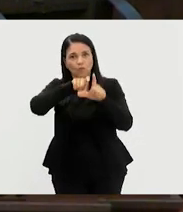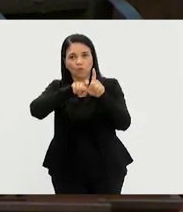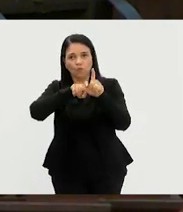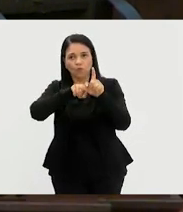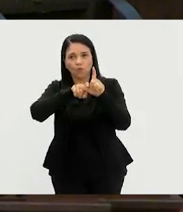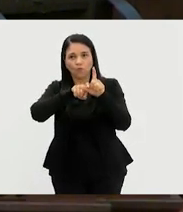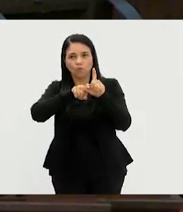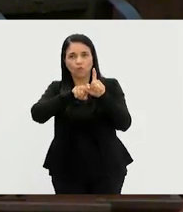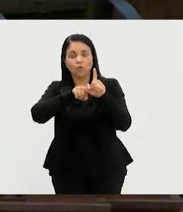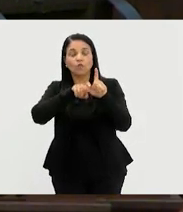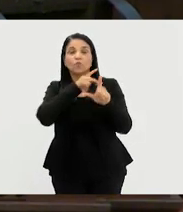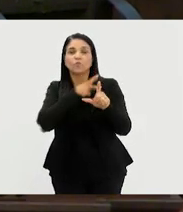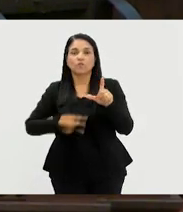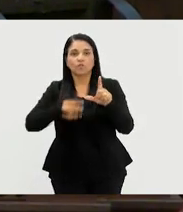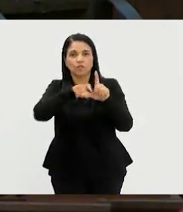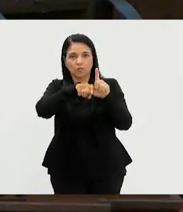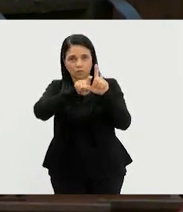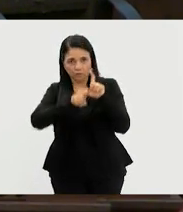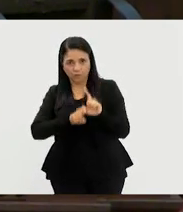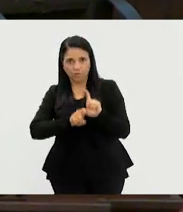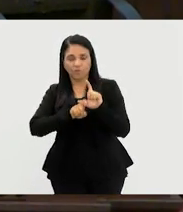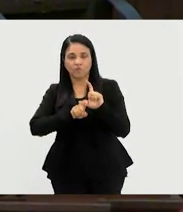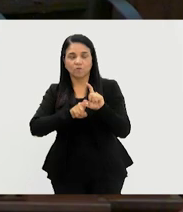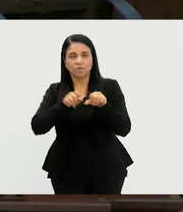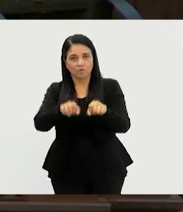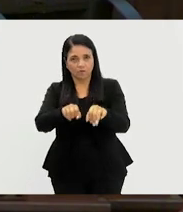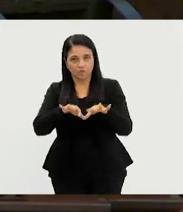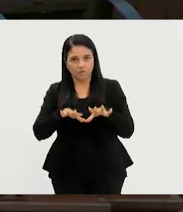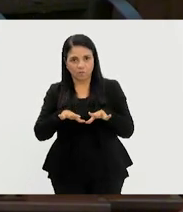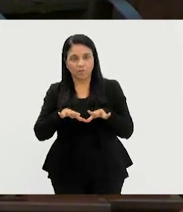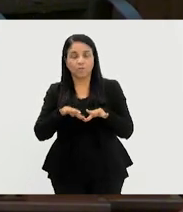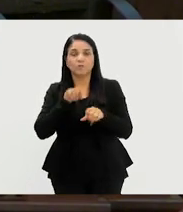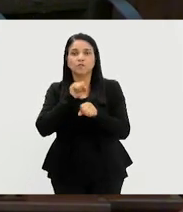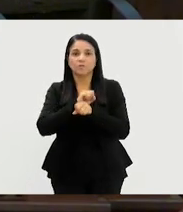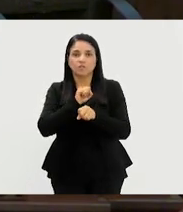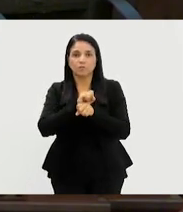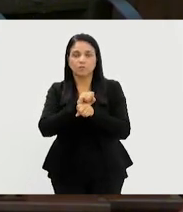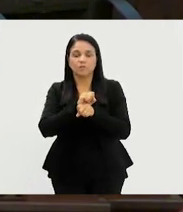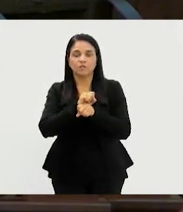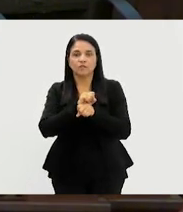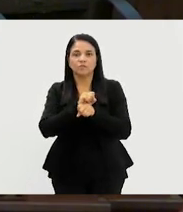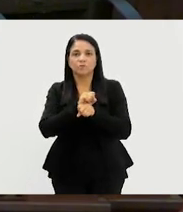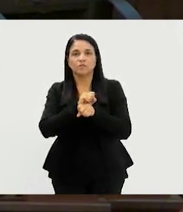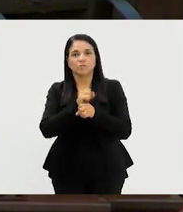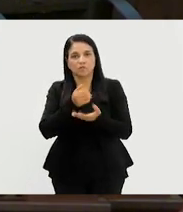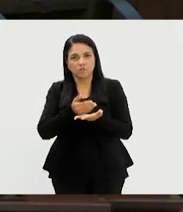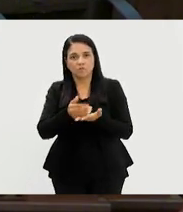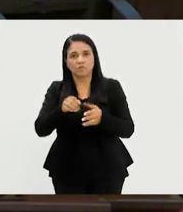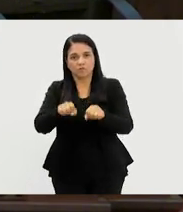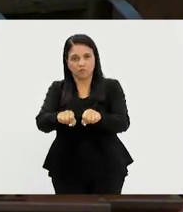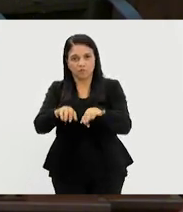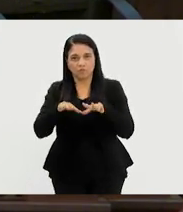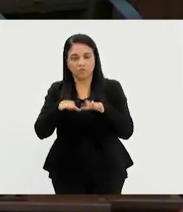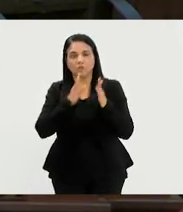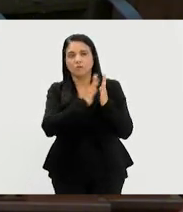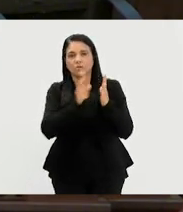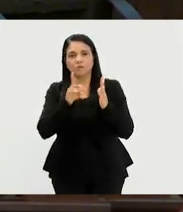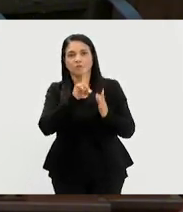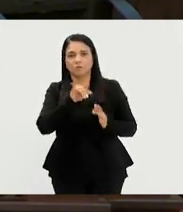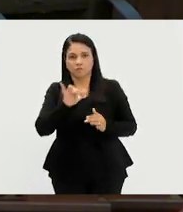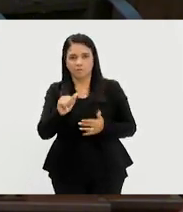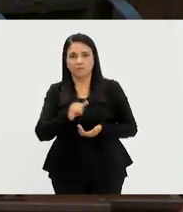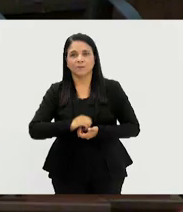o presidente suspende a sessão, aguardando o expediente. A ordem do dia, melhor dizendo.